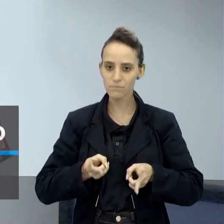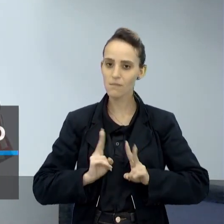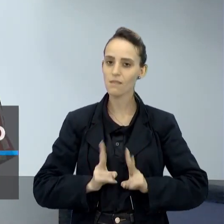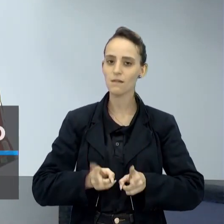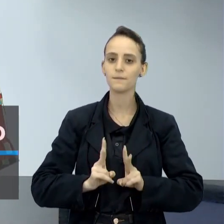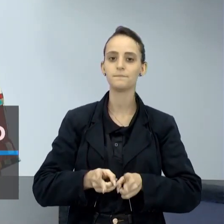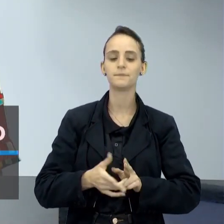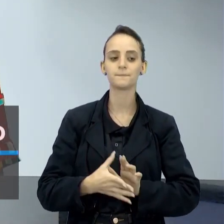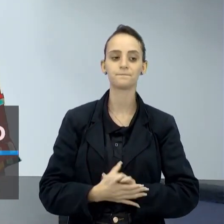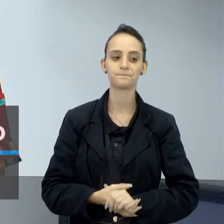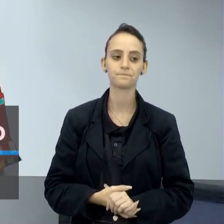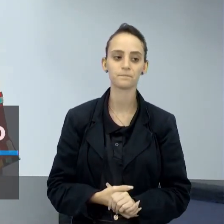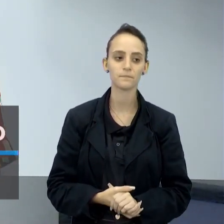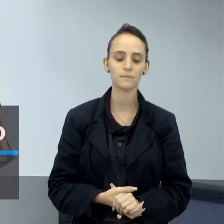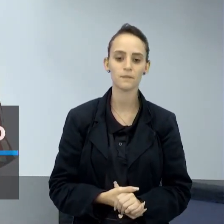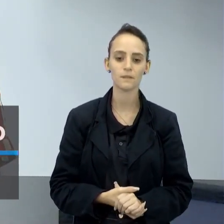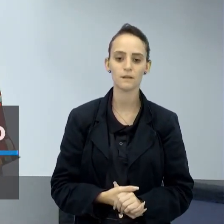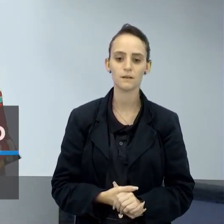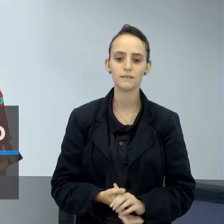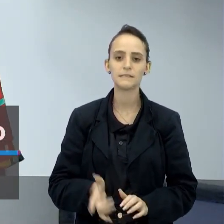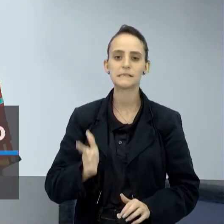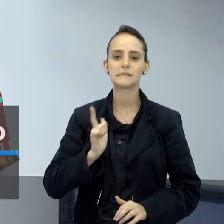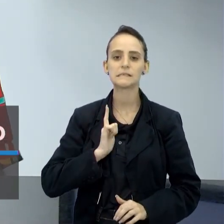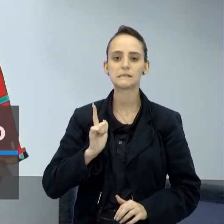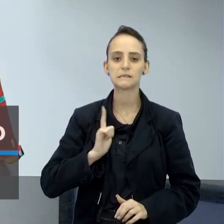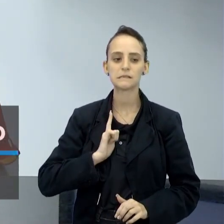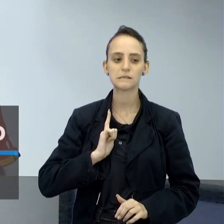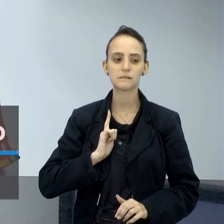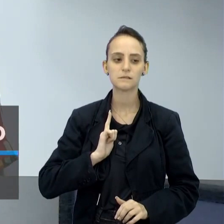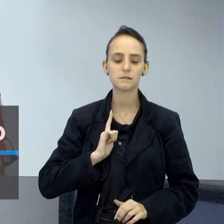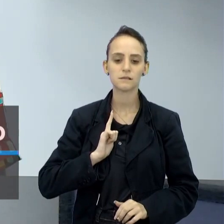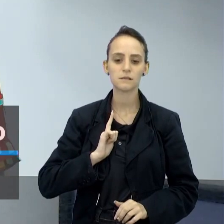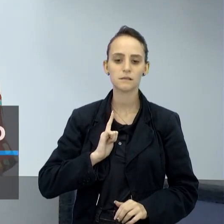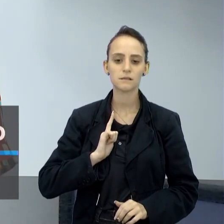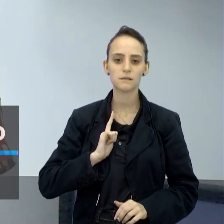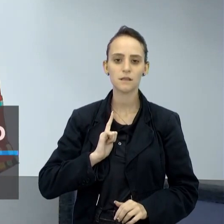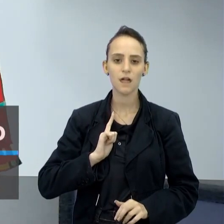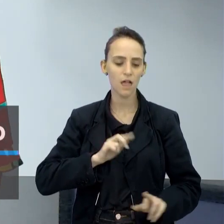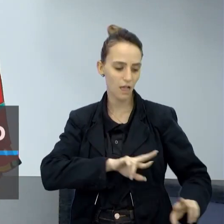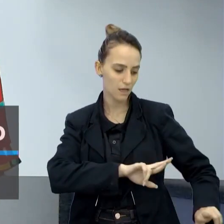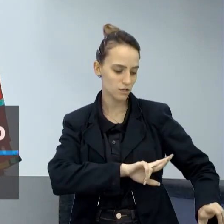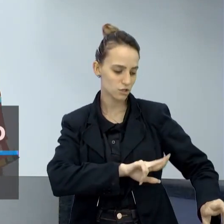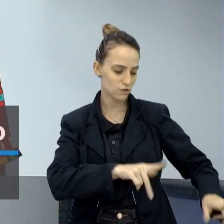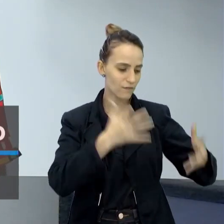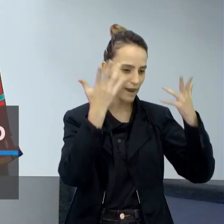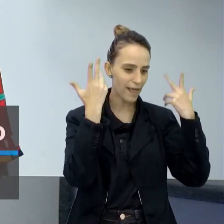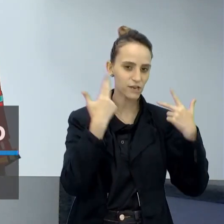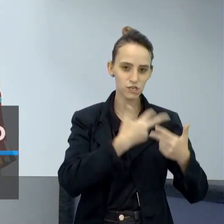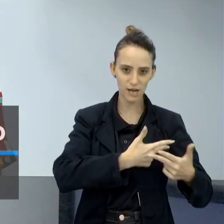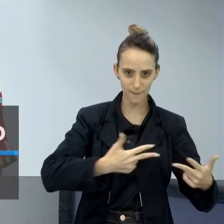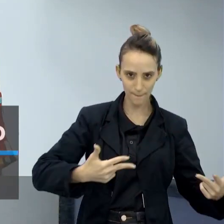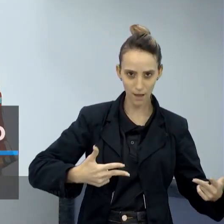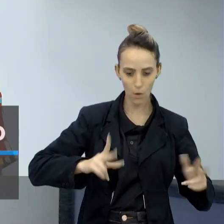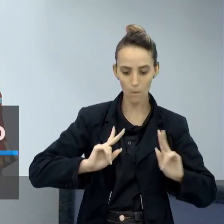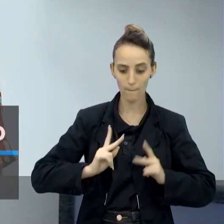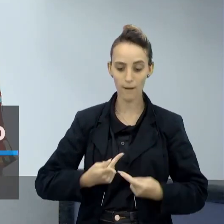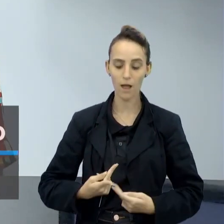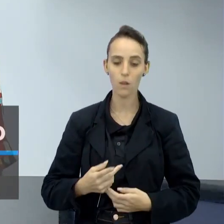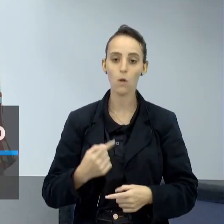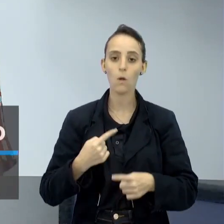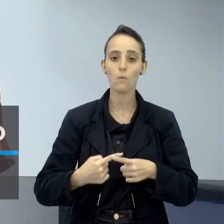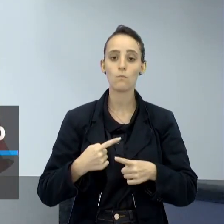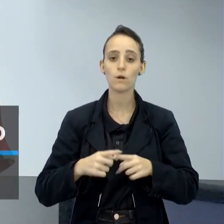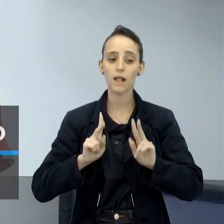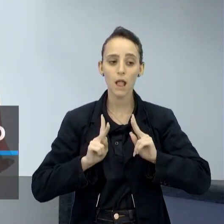aí um comportamento dentro do mundo animal muito natural e orgânico. E o ser humano ele